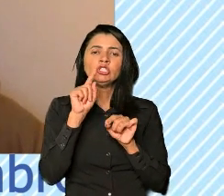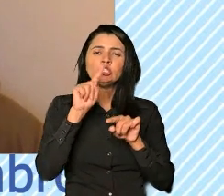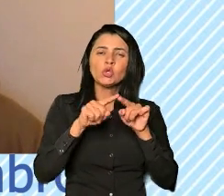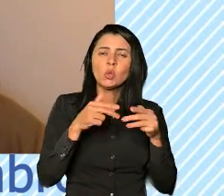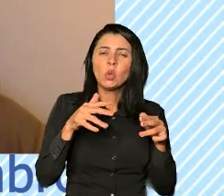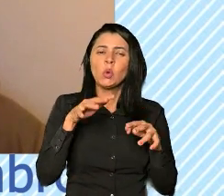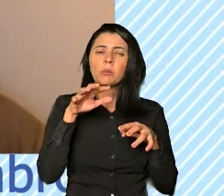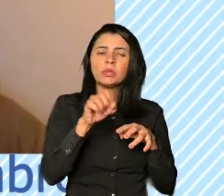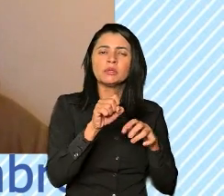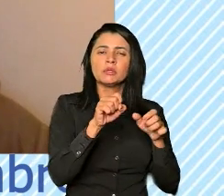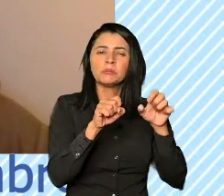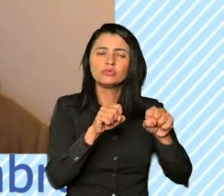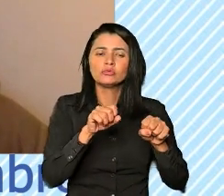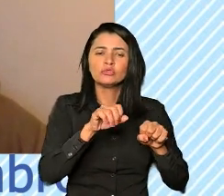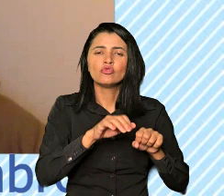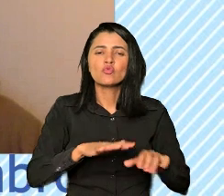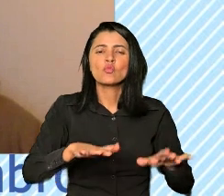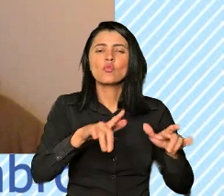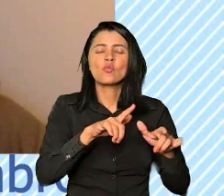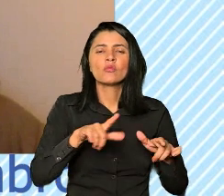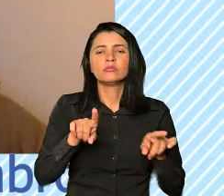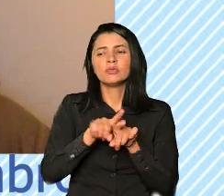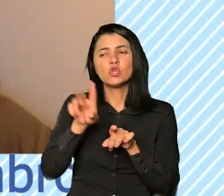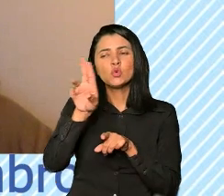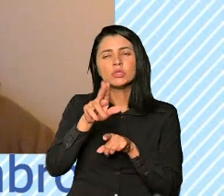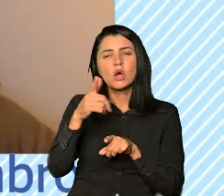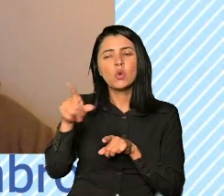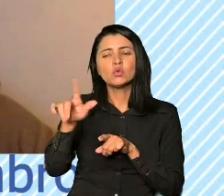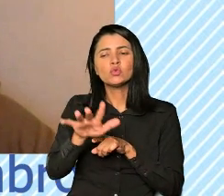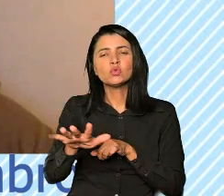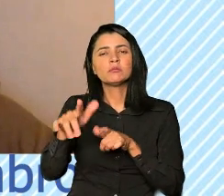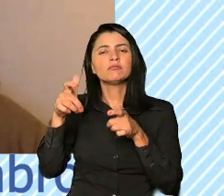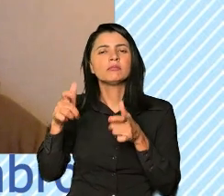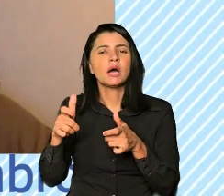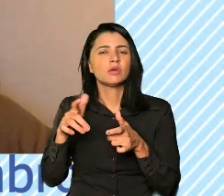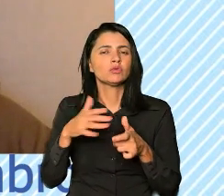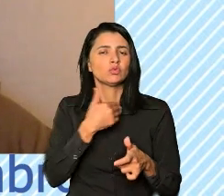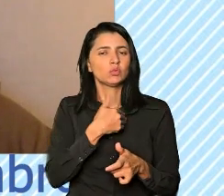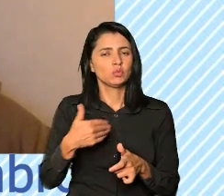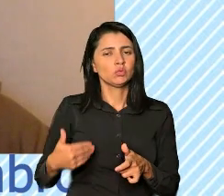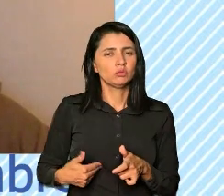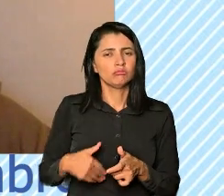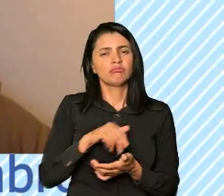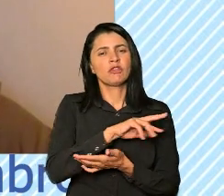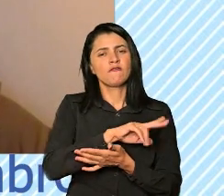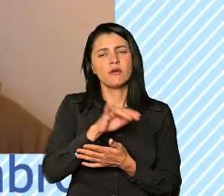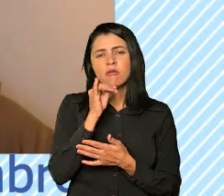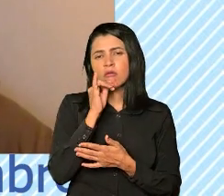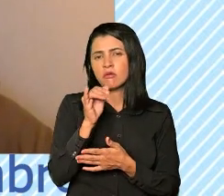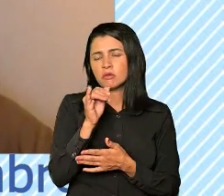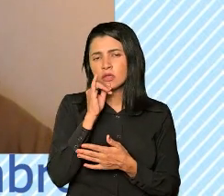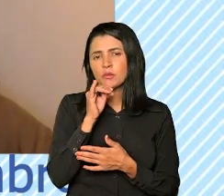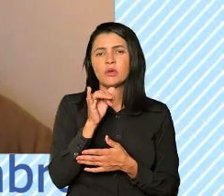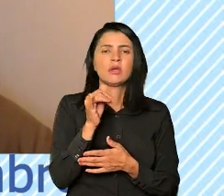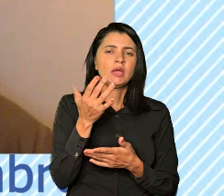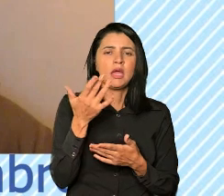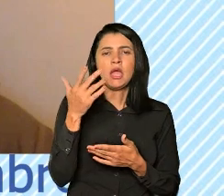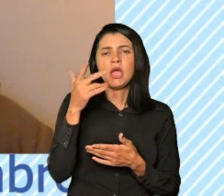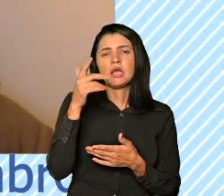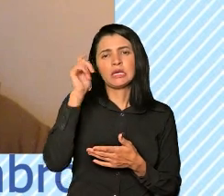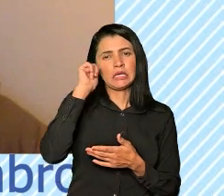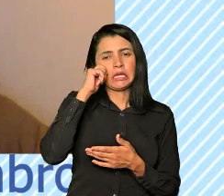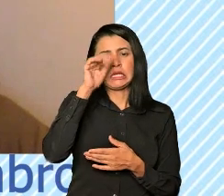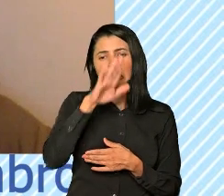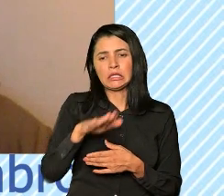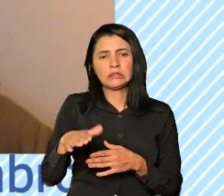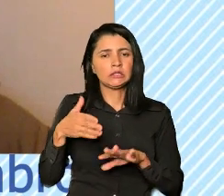determinados espaços públicos, como às vezes até utilizar alguns espaços públicos. Né? Tem vários exemplos, por exemplo, de criança negra que não pode usar